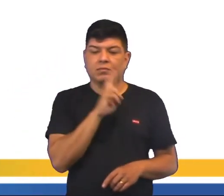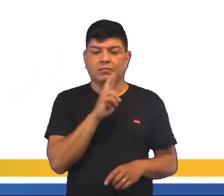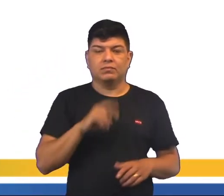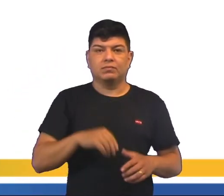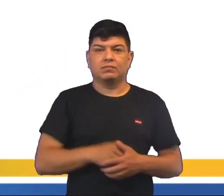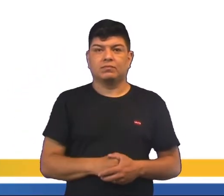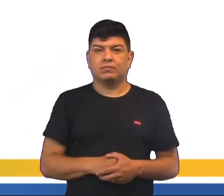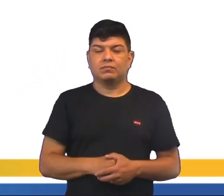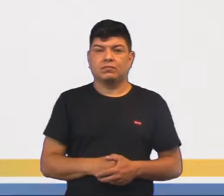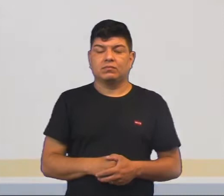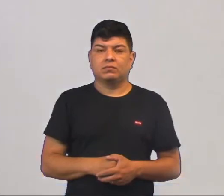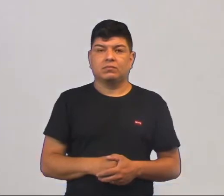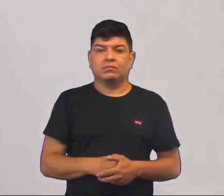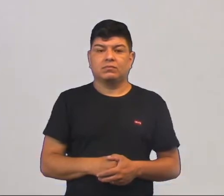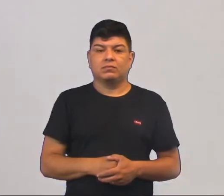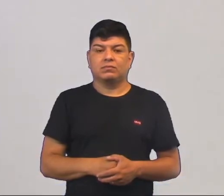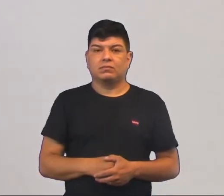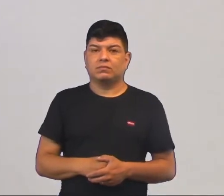Soviética.